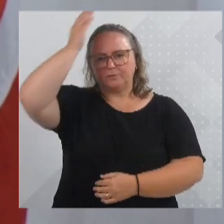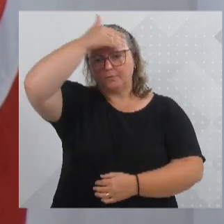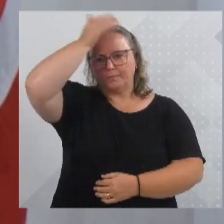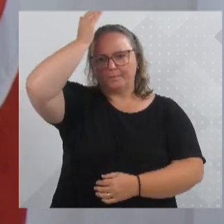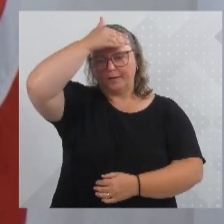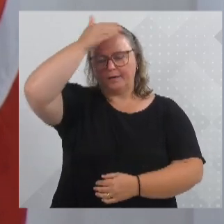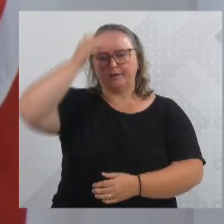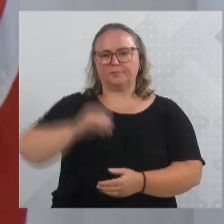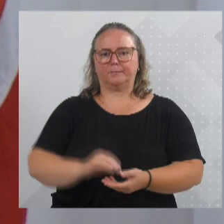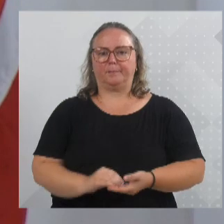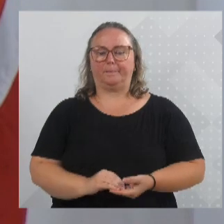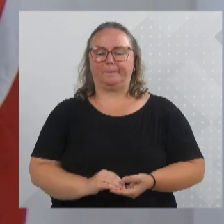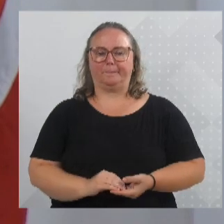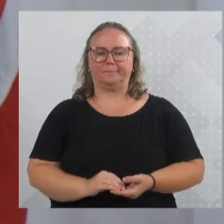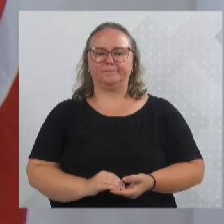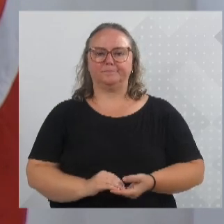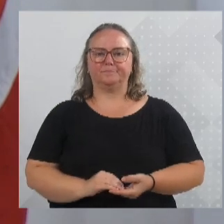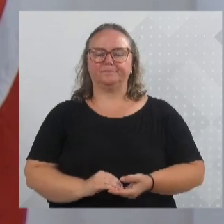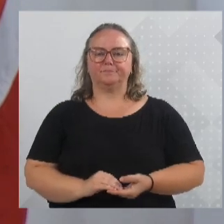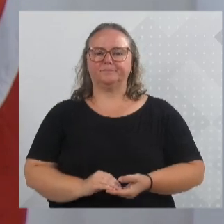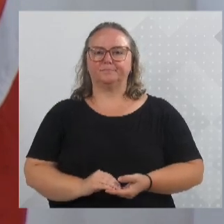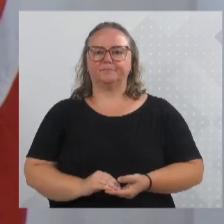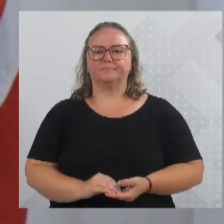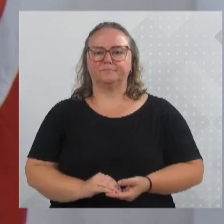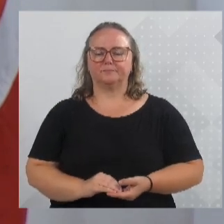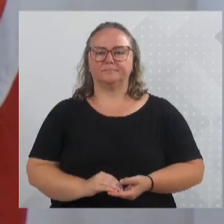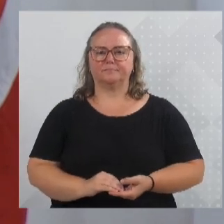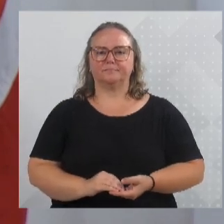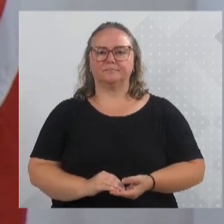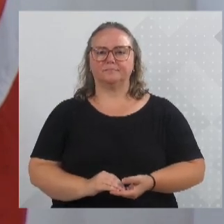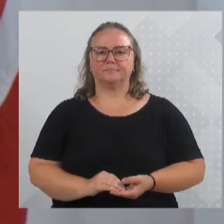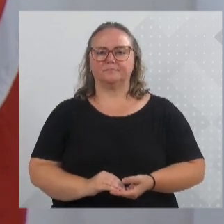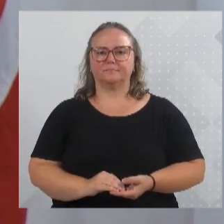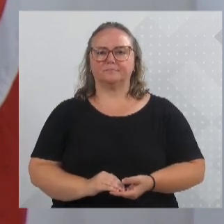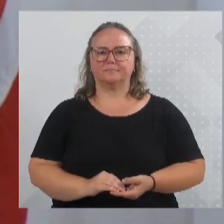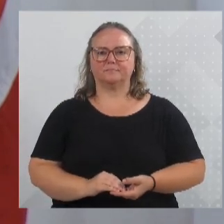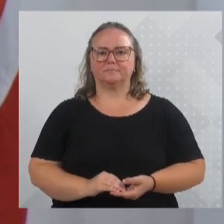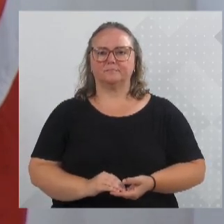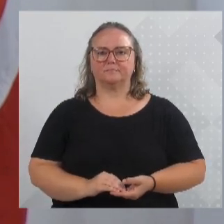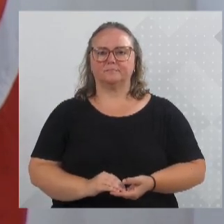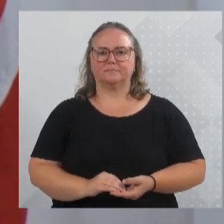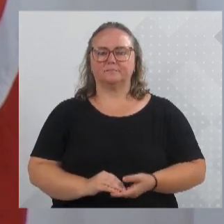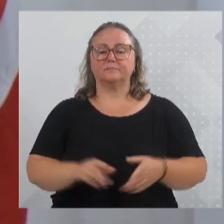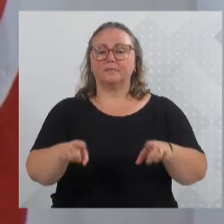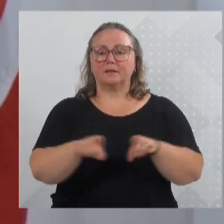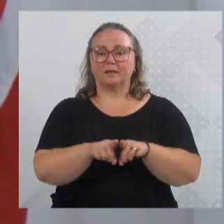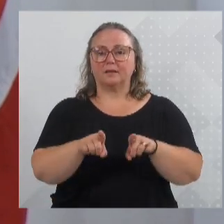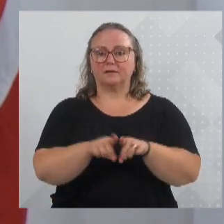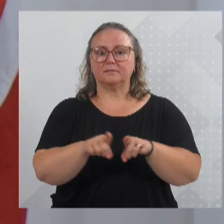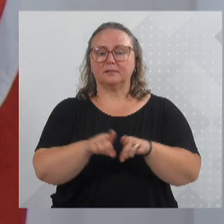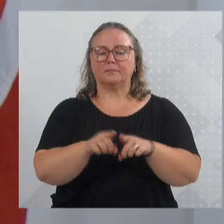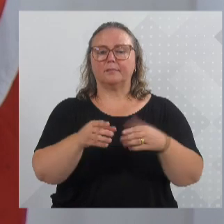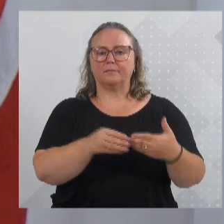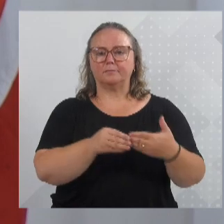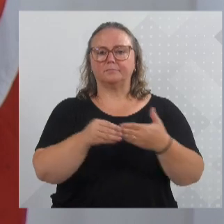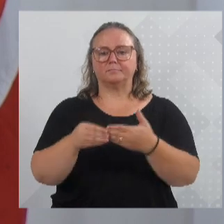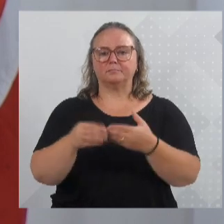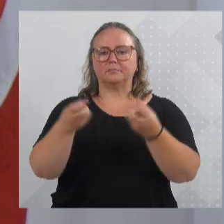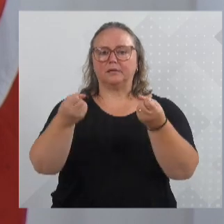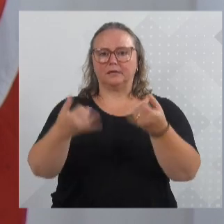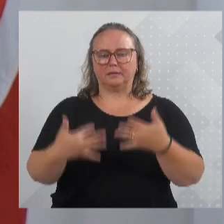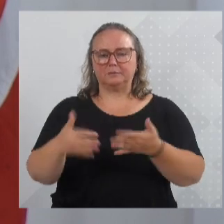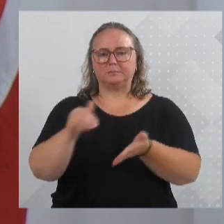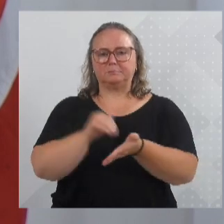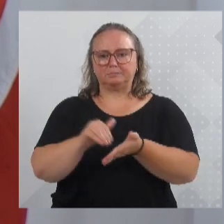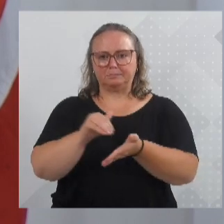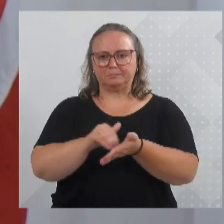Delbrant. E aqui eu quero destacar também uma solicitação há muito, e me dirigir ao secretário